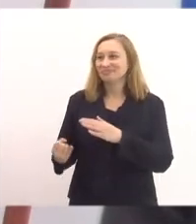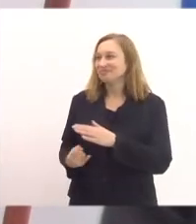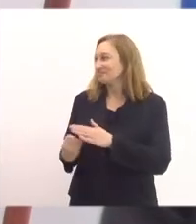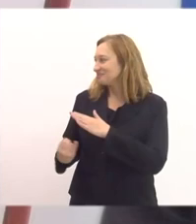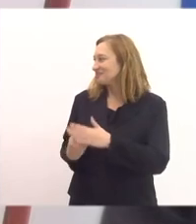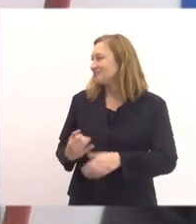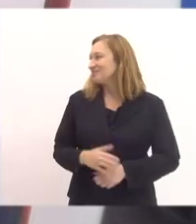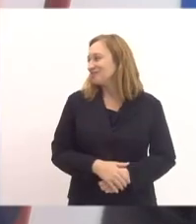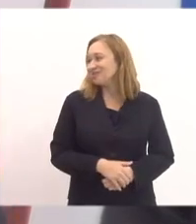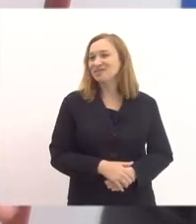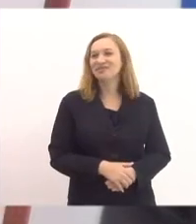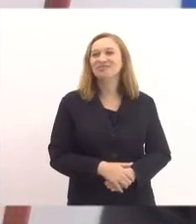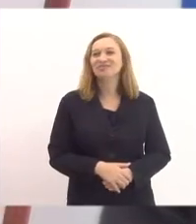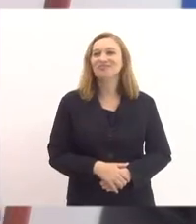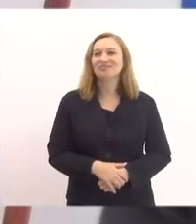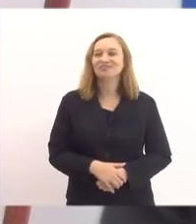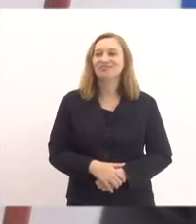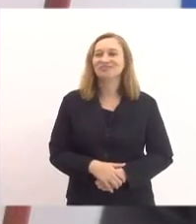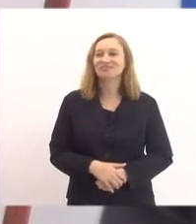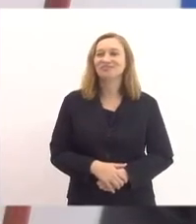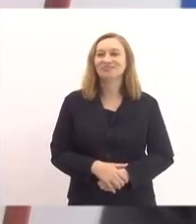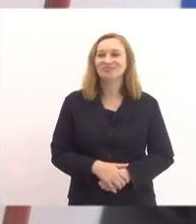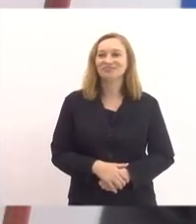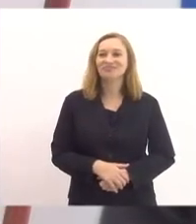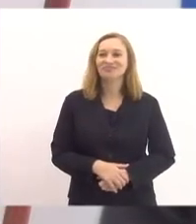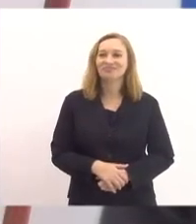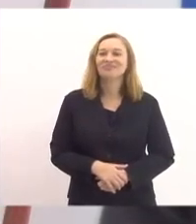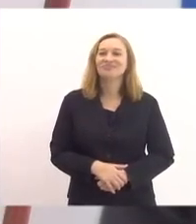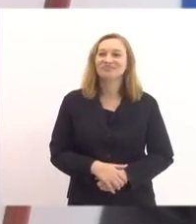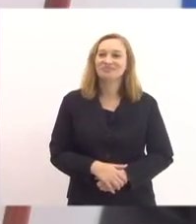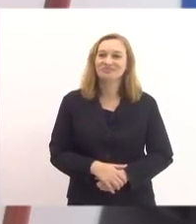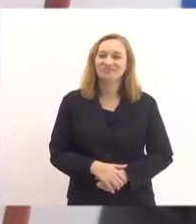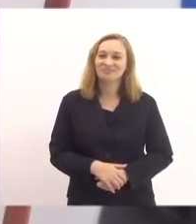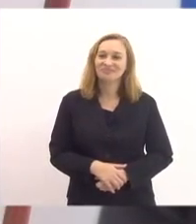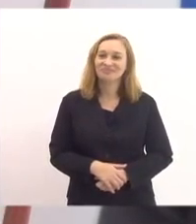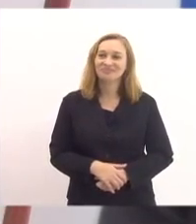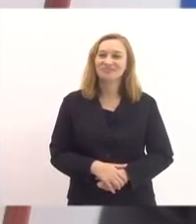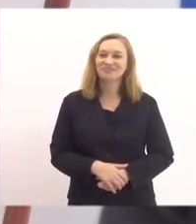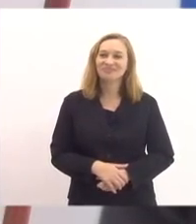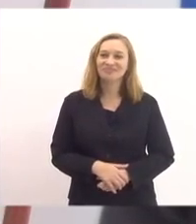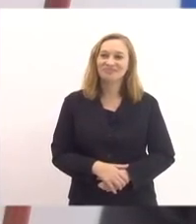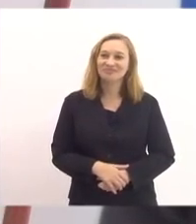Porque senão passa o tempo, a gente não faz essa reunião ampla. Exatamente. E a coisa flui e a gente não tem objetividade.